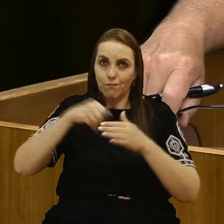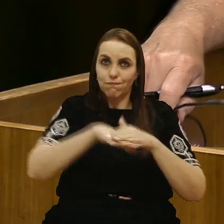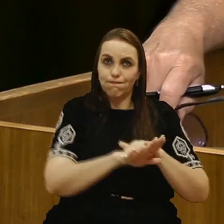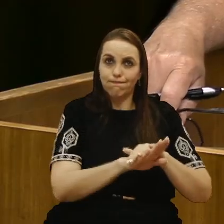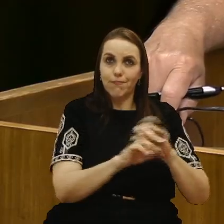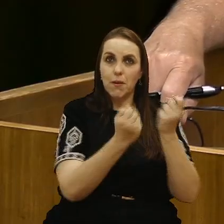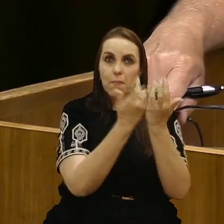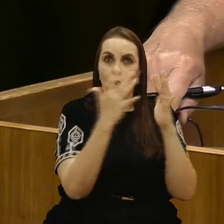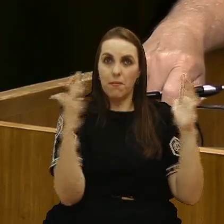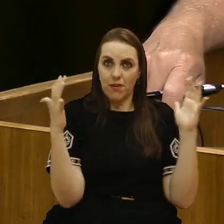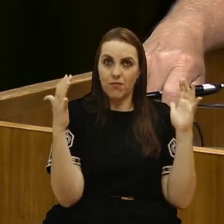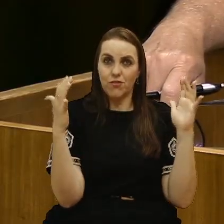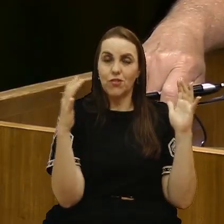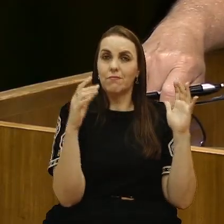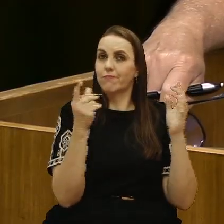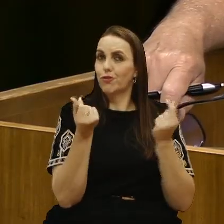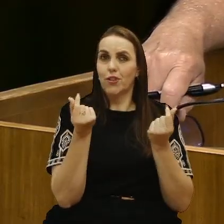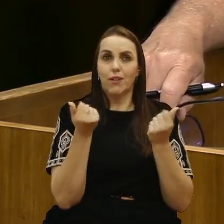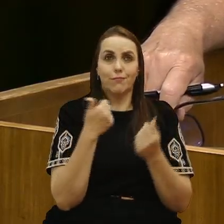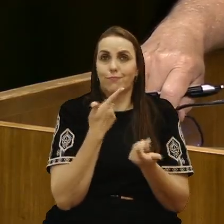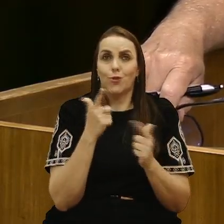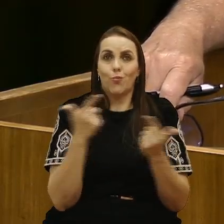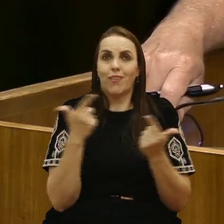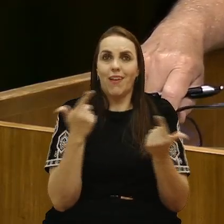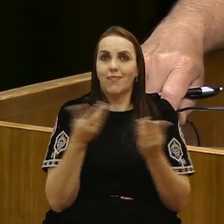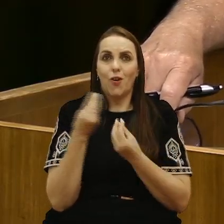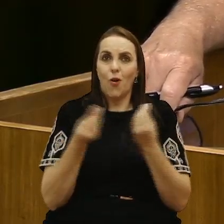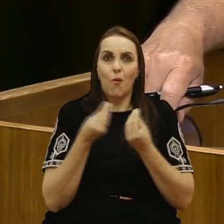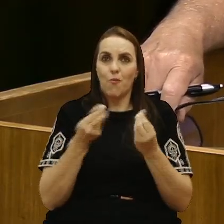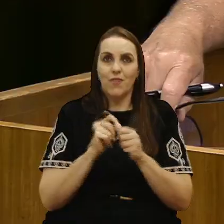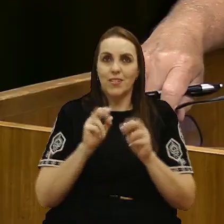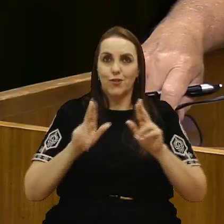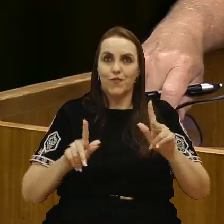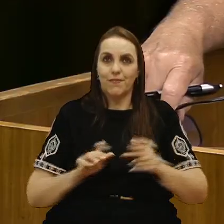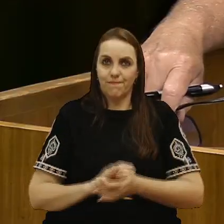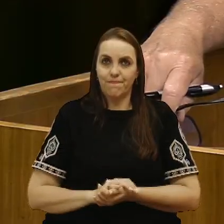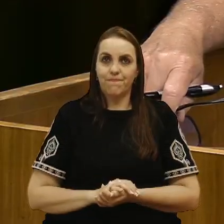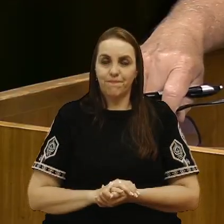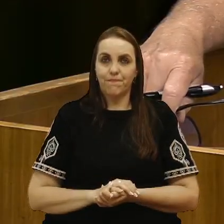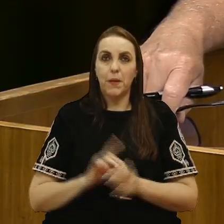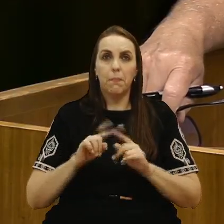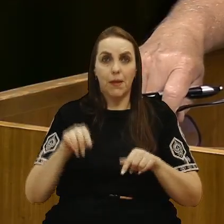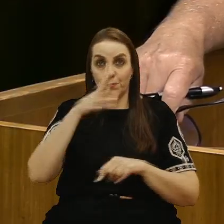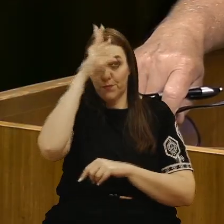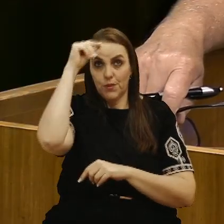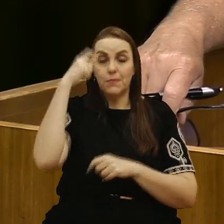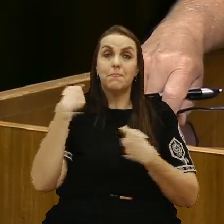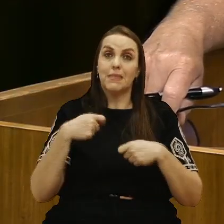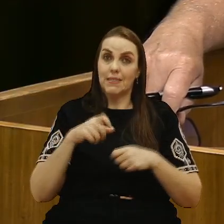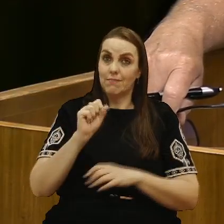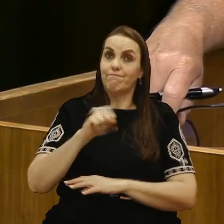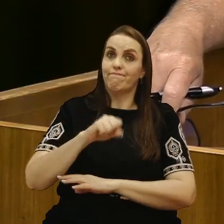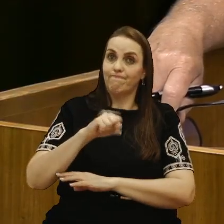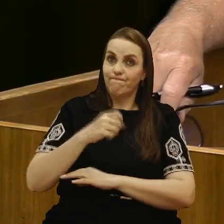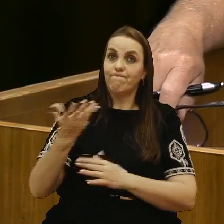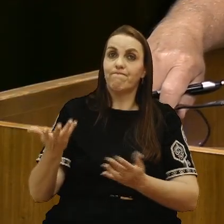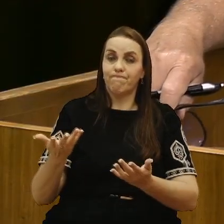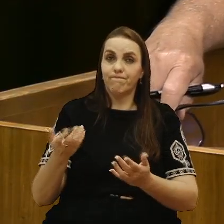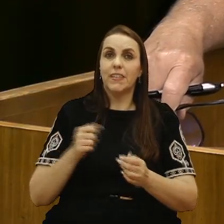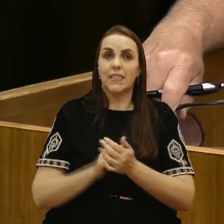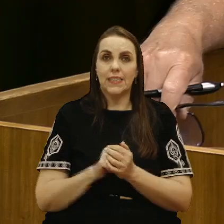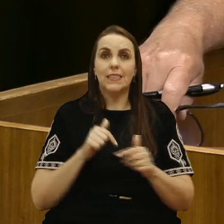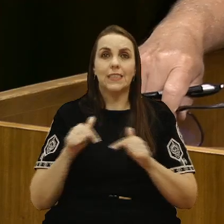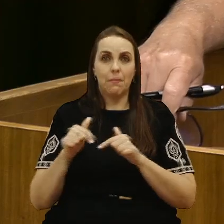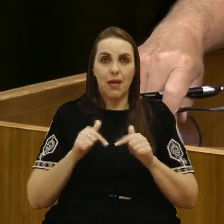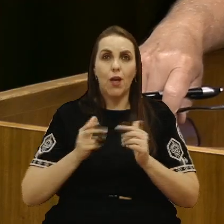esse recurso, e não tem outra saída. Não tem outra saída. Mas o município vai precisar, sim,